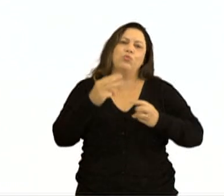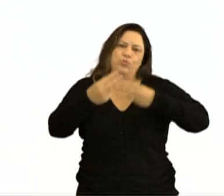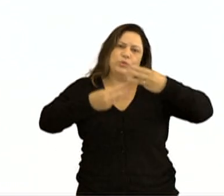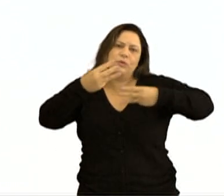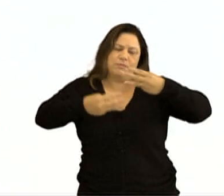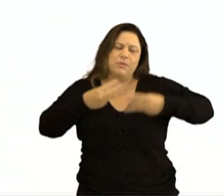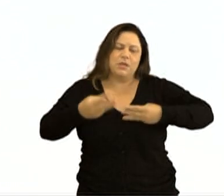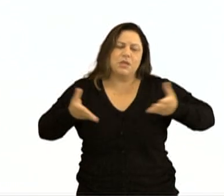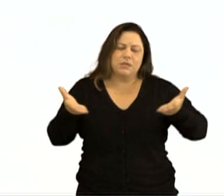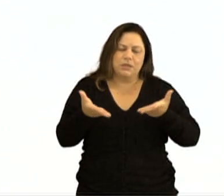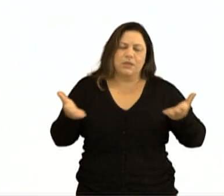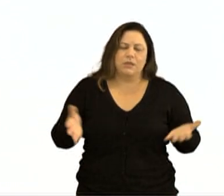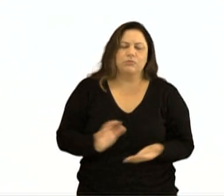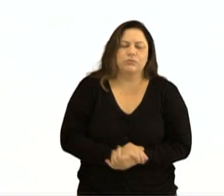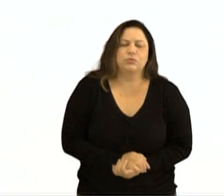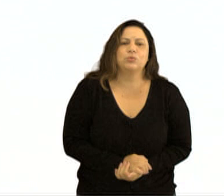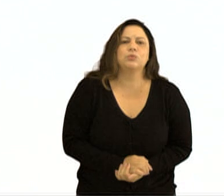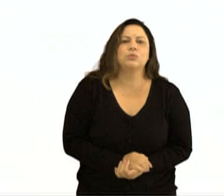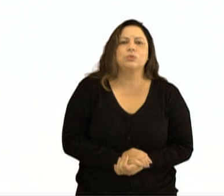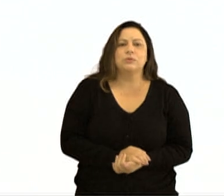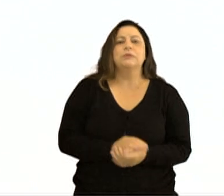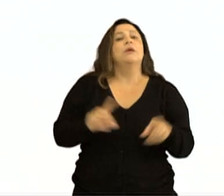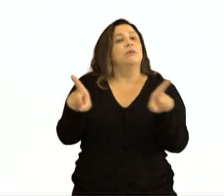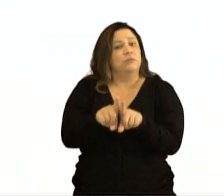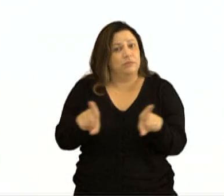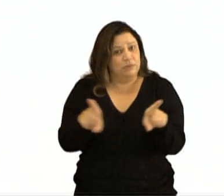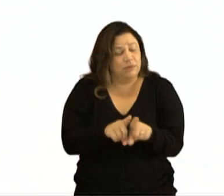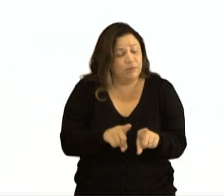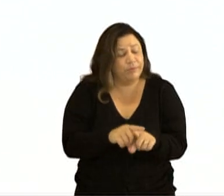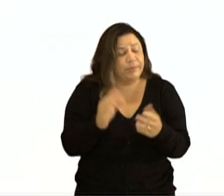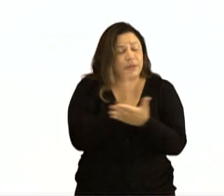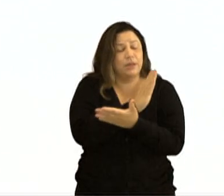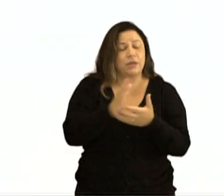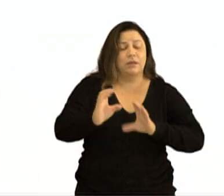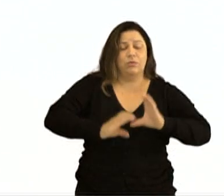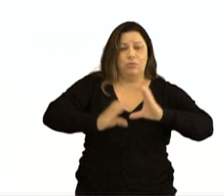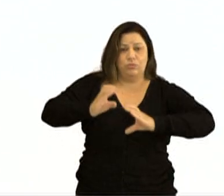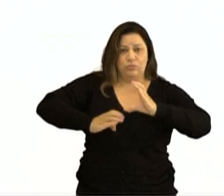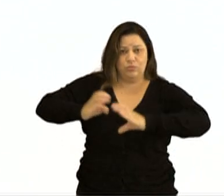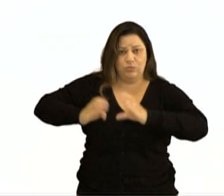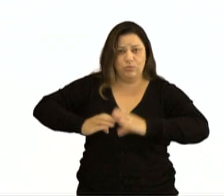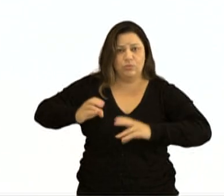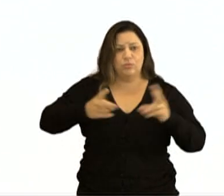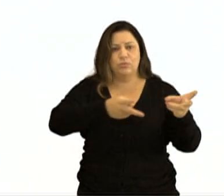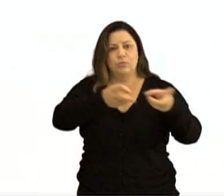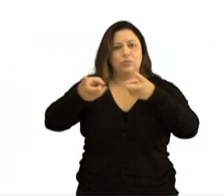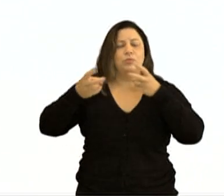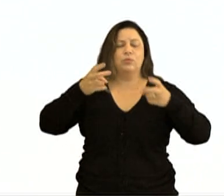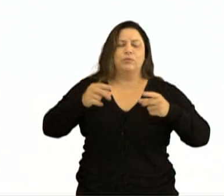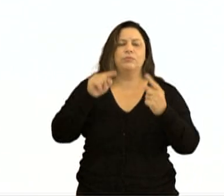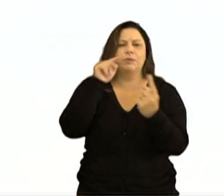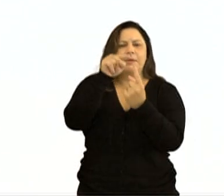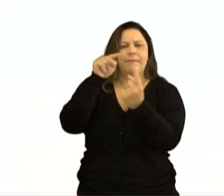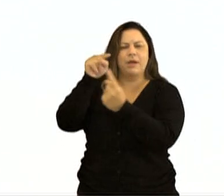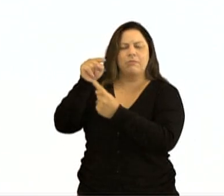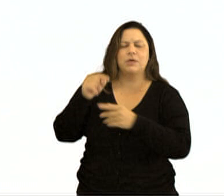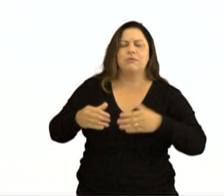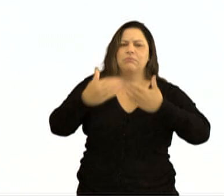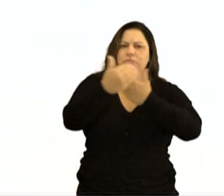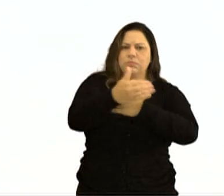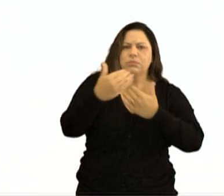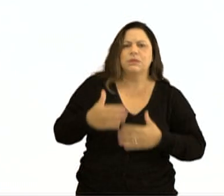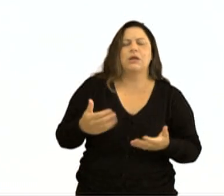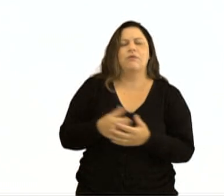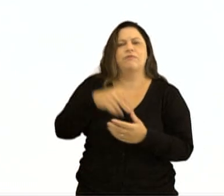trimestral, no caso, hoje em dia, né? Ou também, em alguns concursos, nós vamos ver que determinadas provas têm um peso maior do